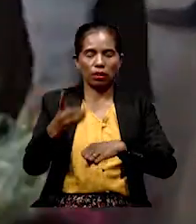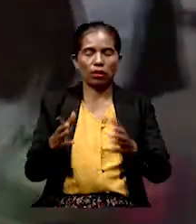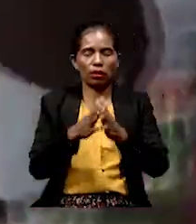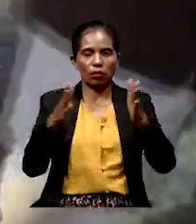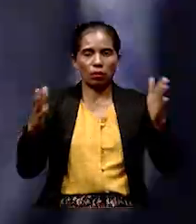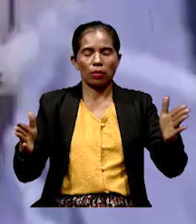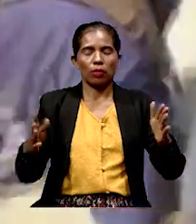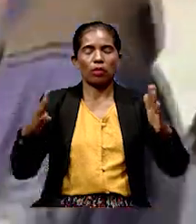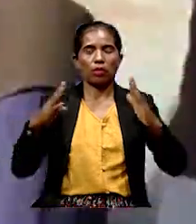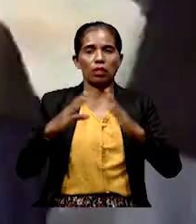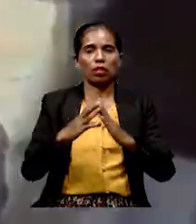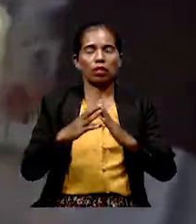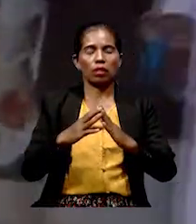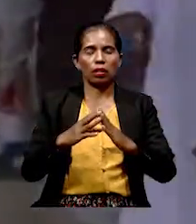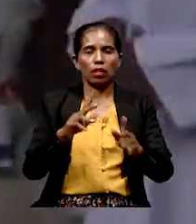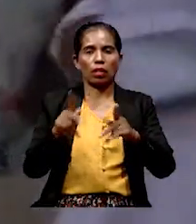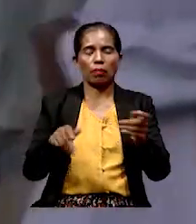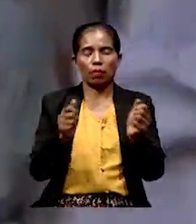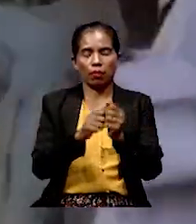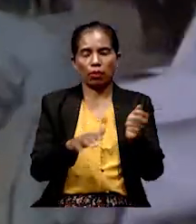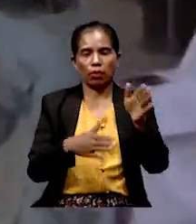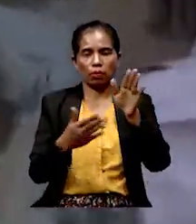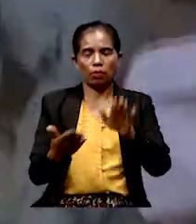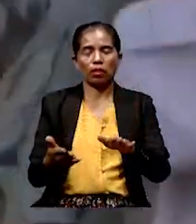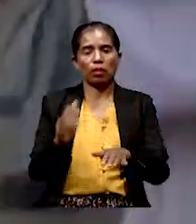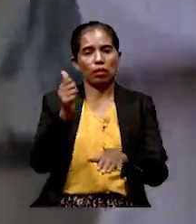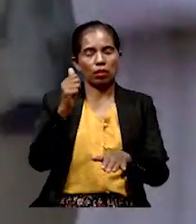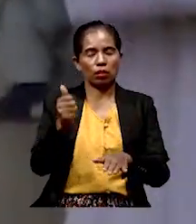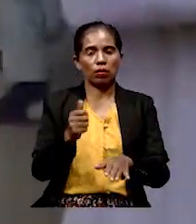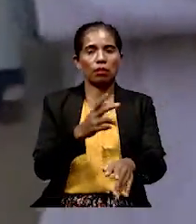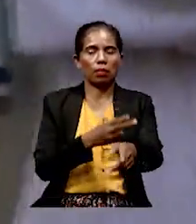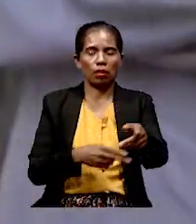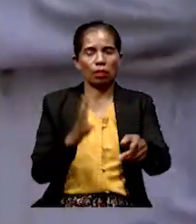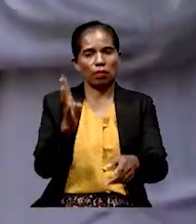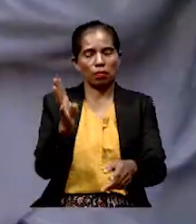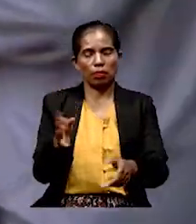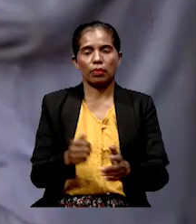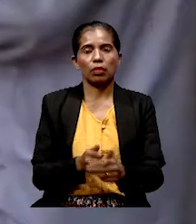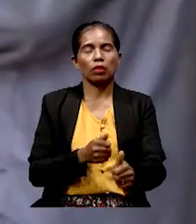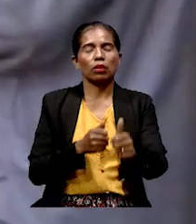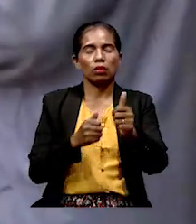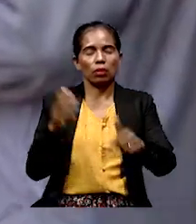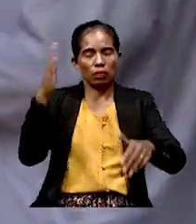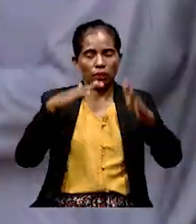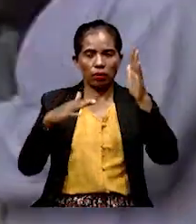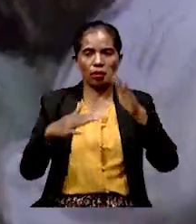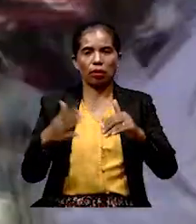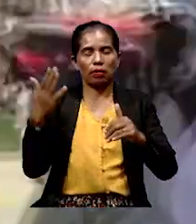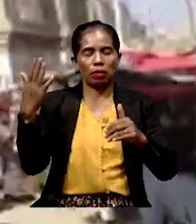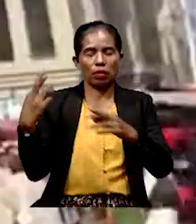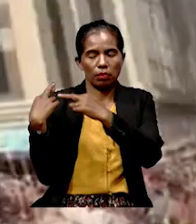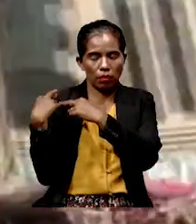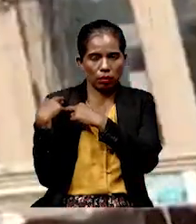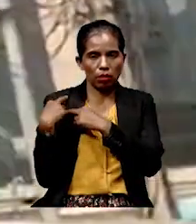Sita, consegue Ramate e Musanul Resen, no Hakanek e Mahatul Resen. Baseado no acontecimento, refere responsável